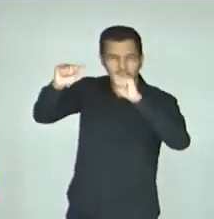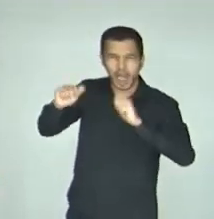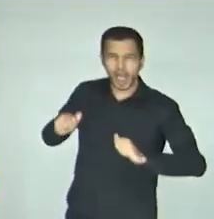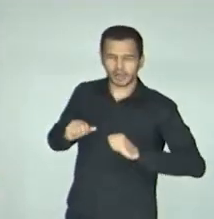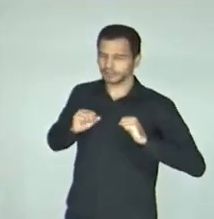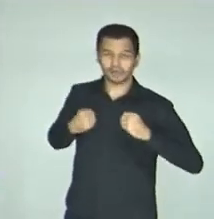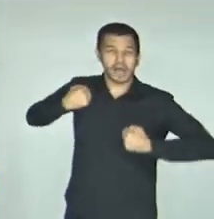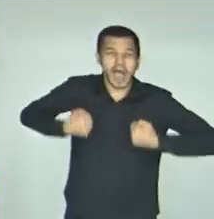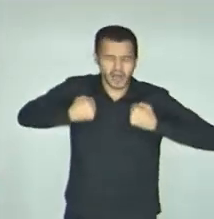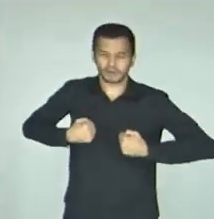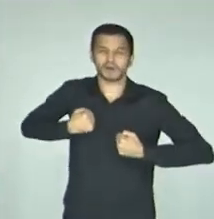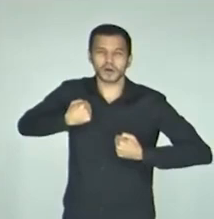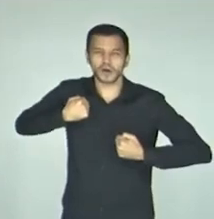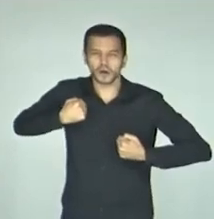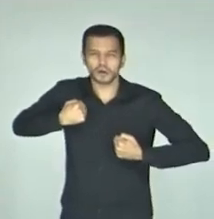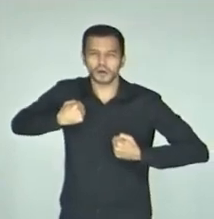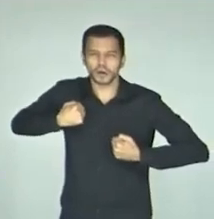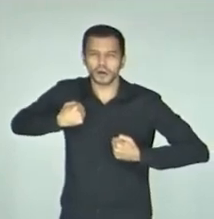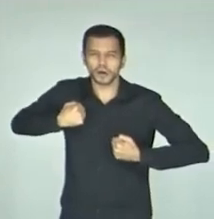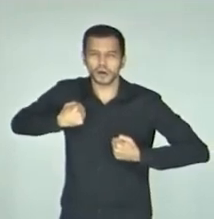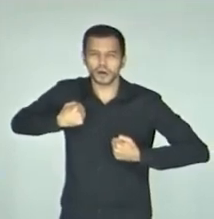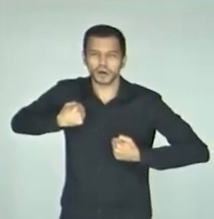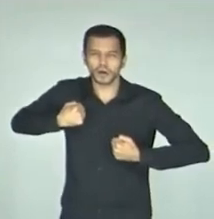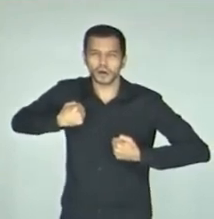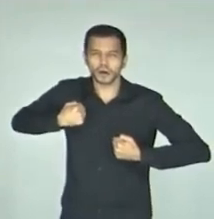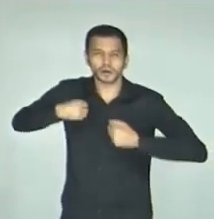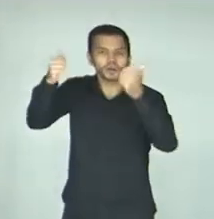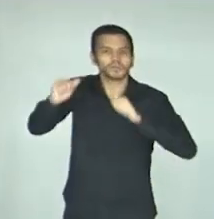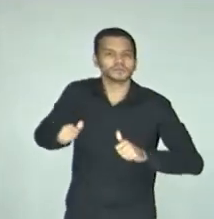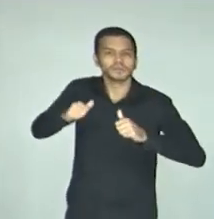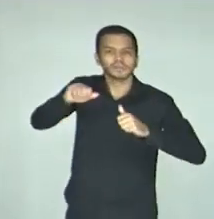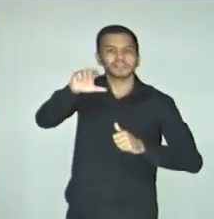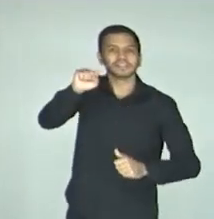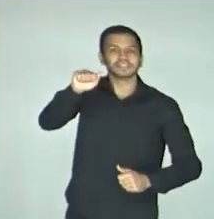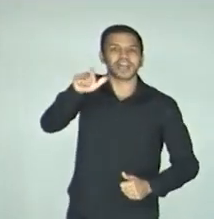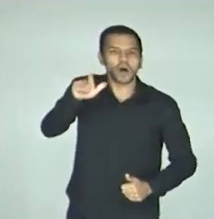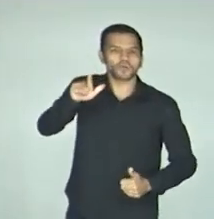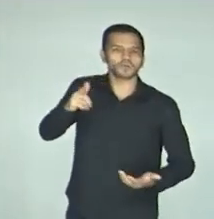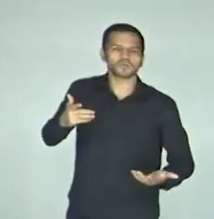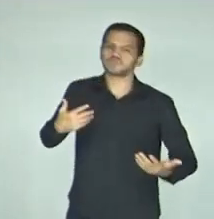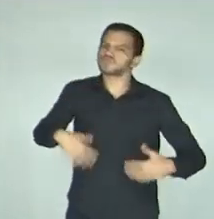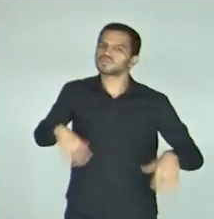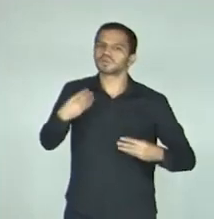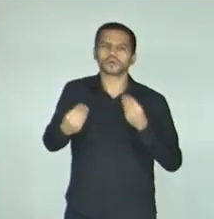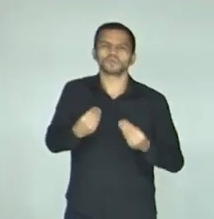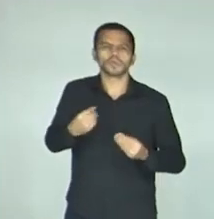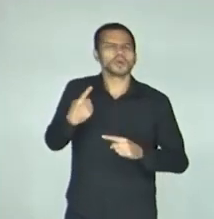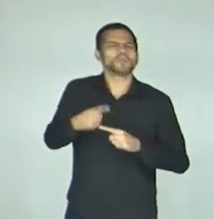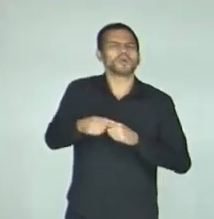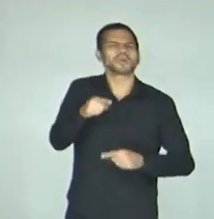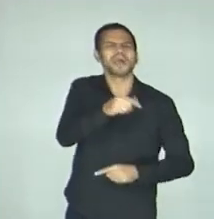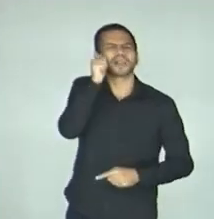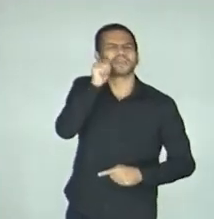por quê que a mulher de Ló olhou para trás eu vou te falar ela tinha uma vida rica lá e ela olhou